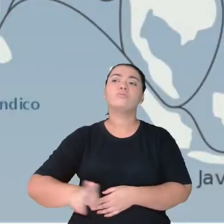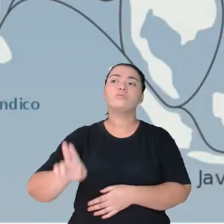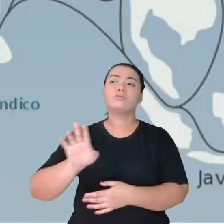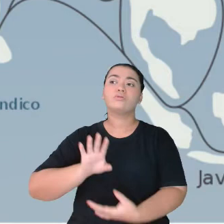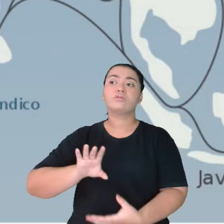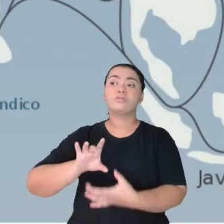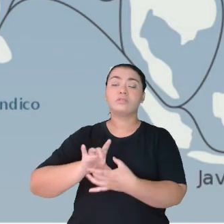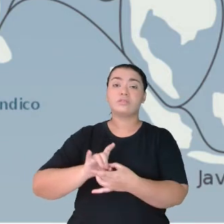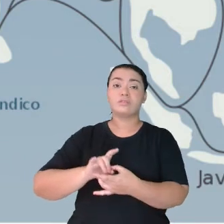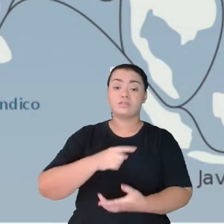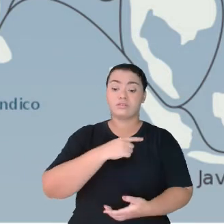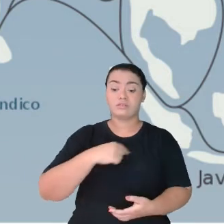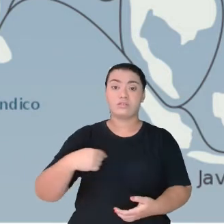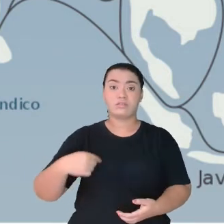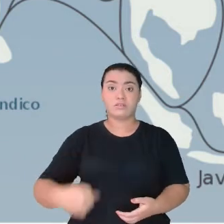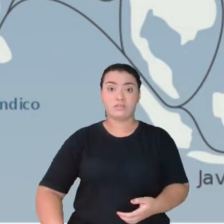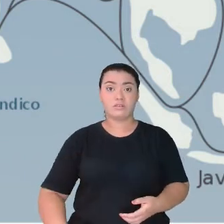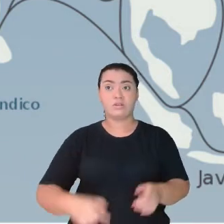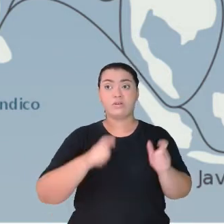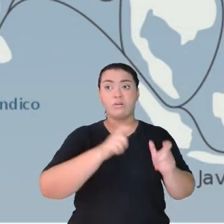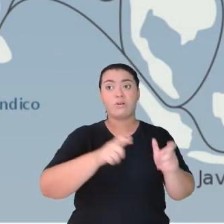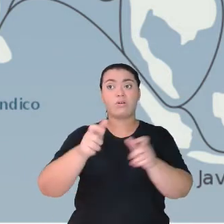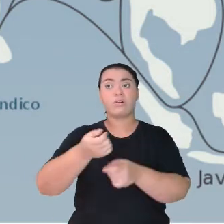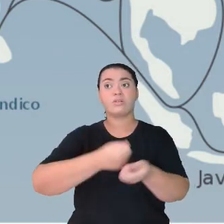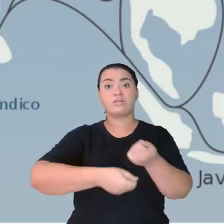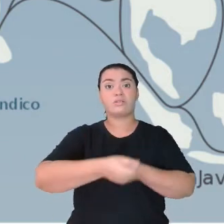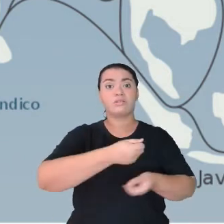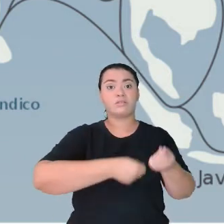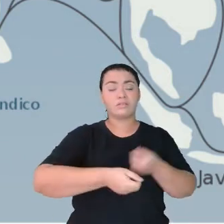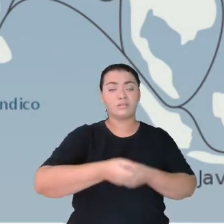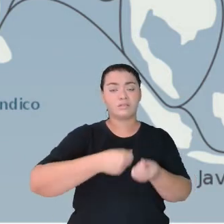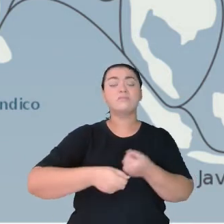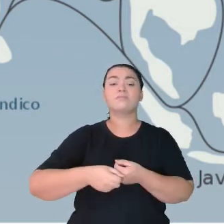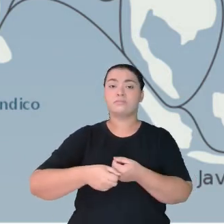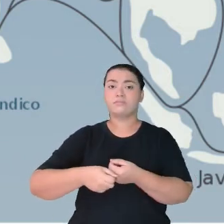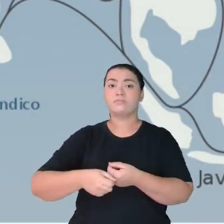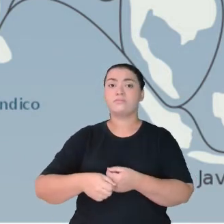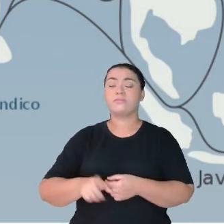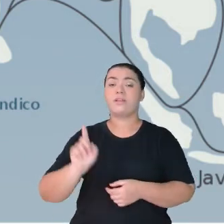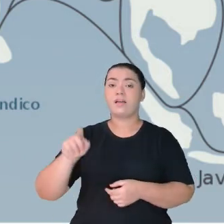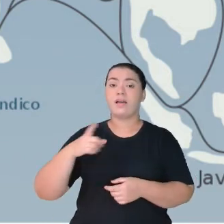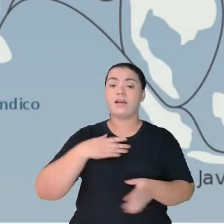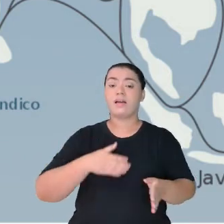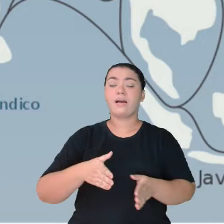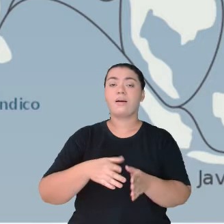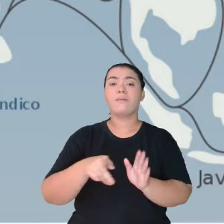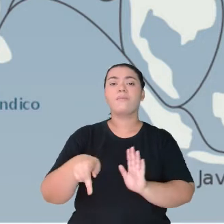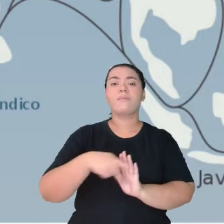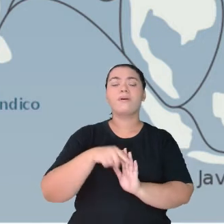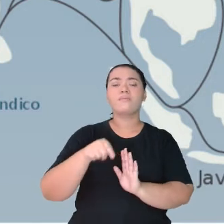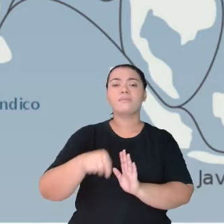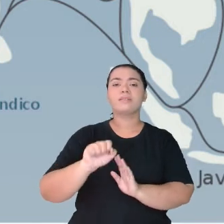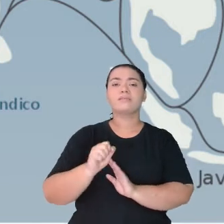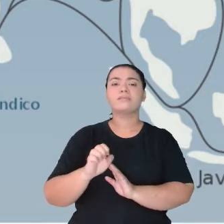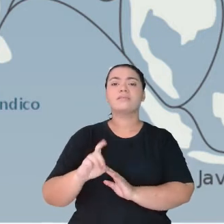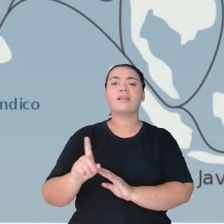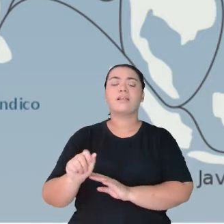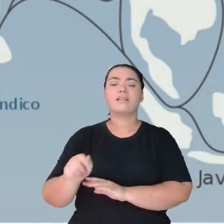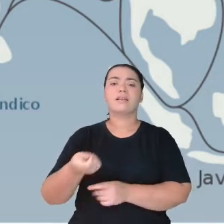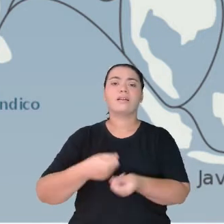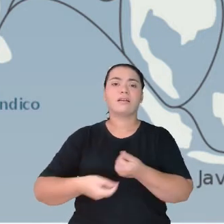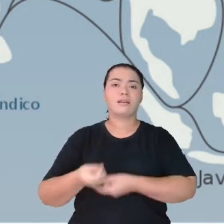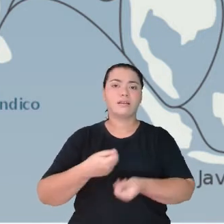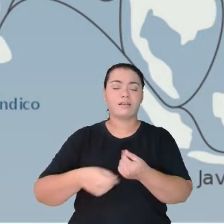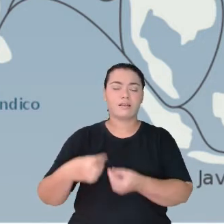ligavam a China a outros locais de comércio dessa chamada Rota da Seda, né, que ela vai ser inclusive